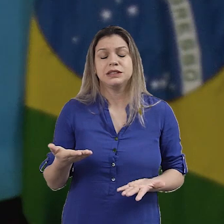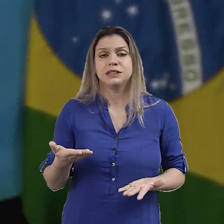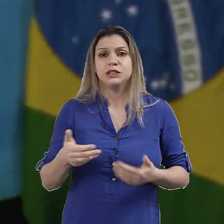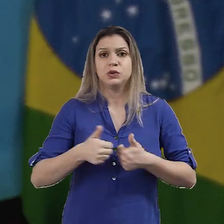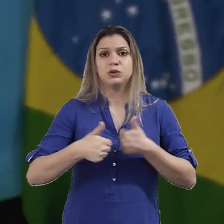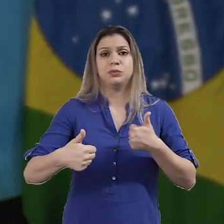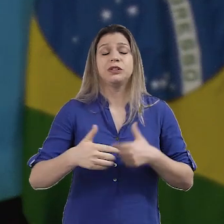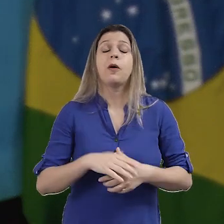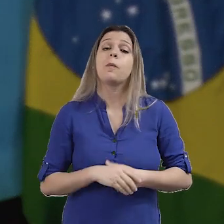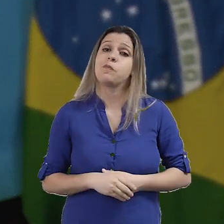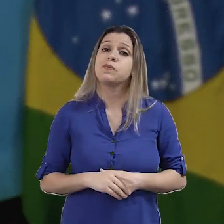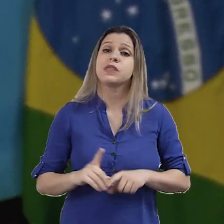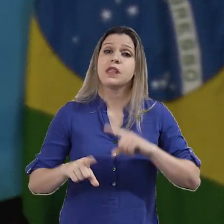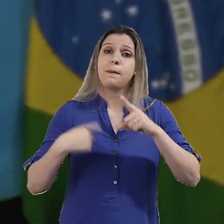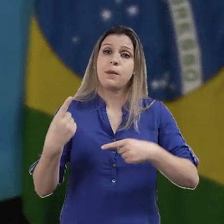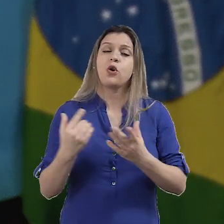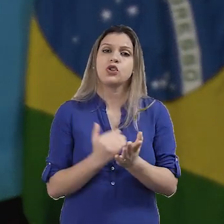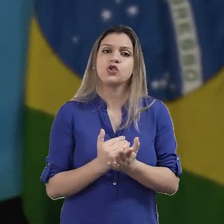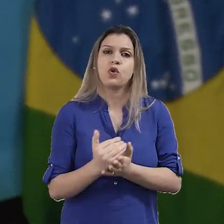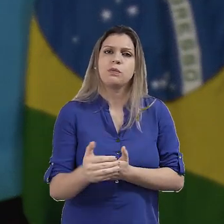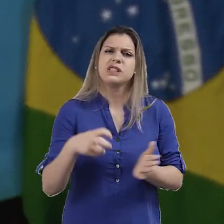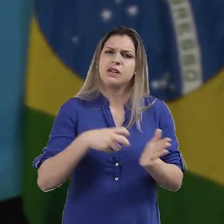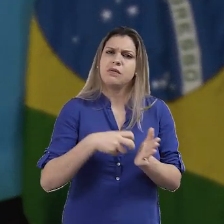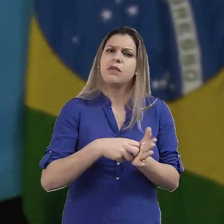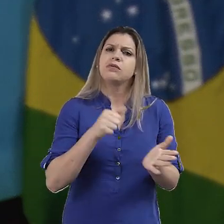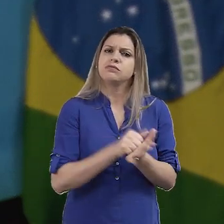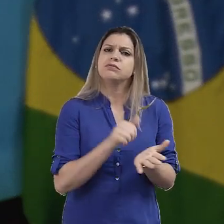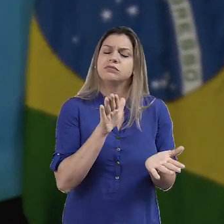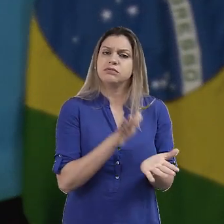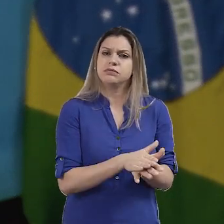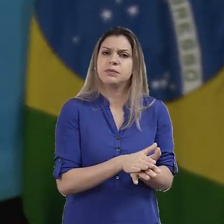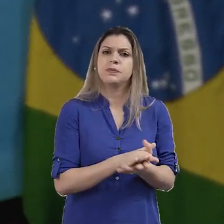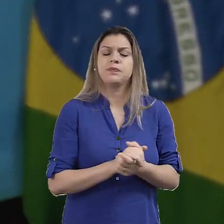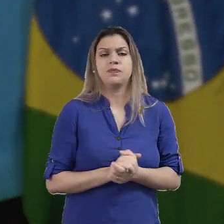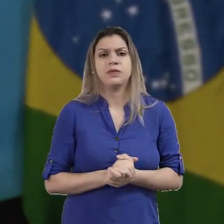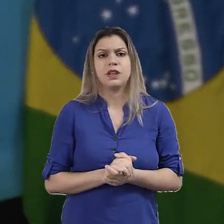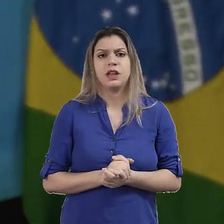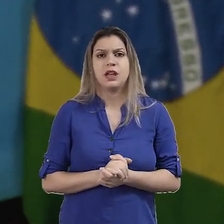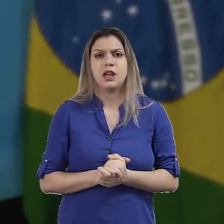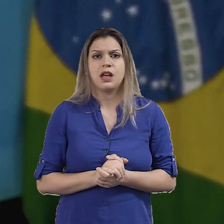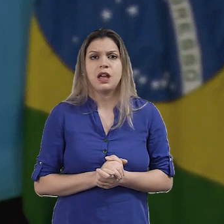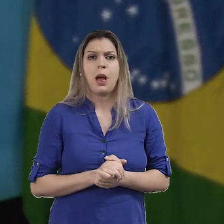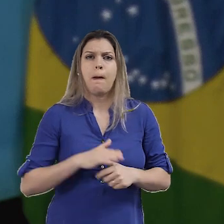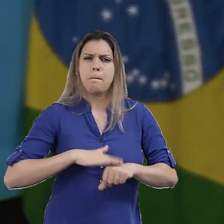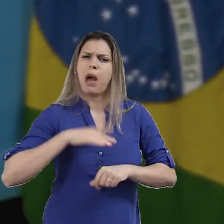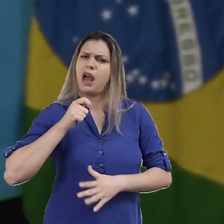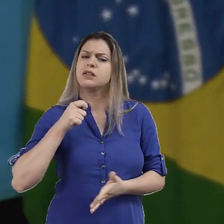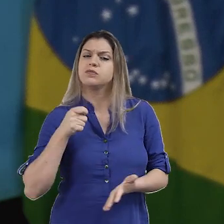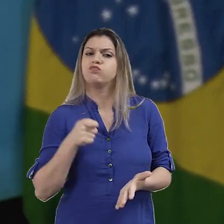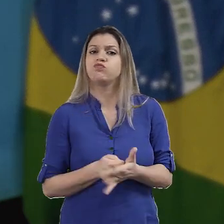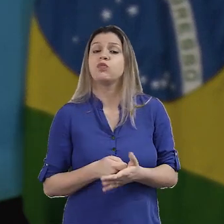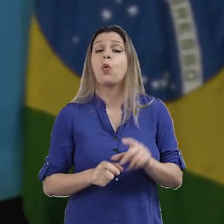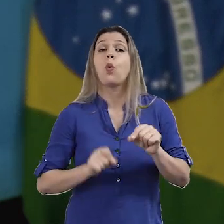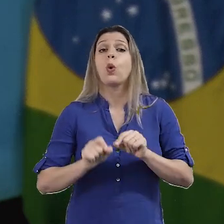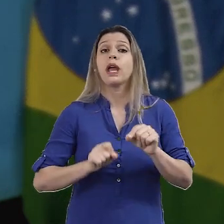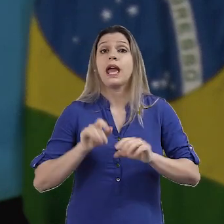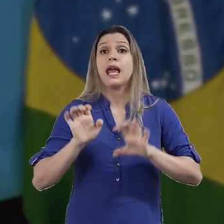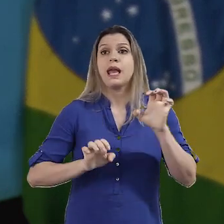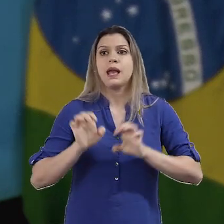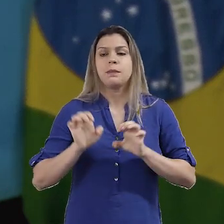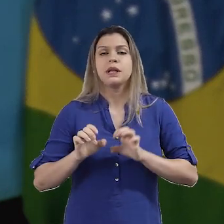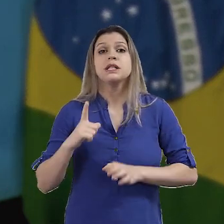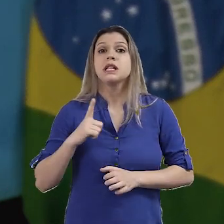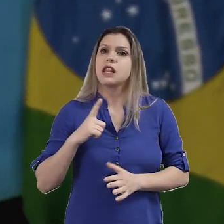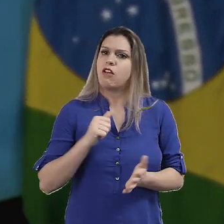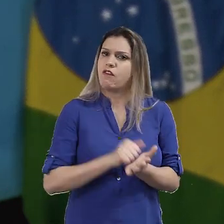tribunal. E quando nós começamos a penalizar, a levar esse processo com mais rigor, essa